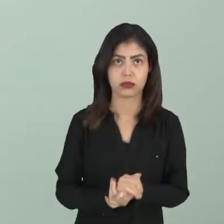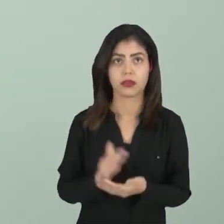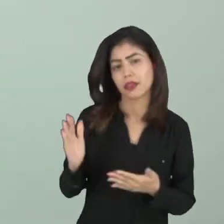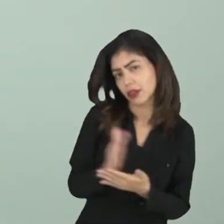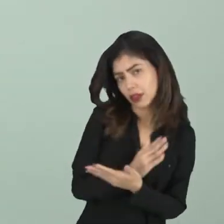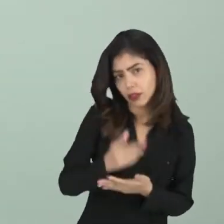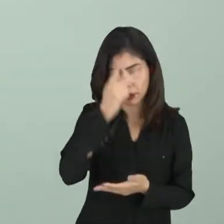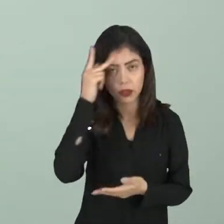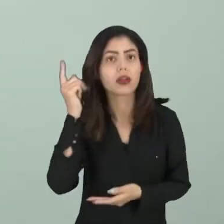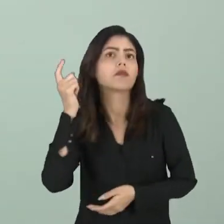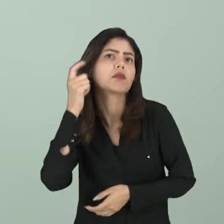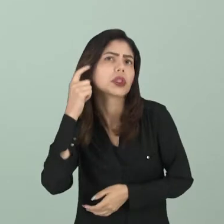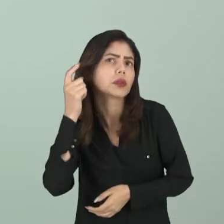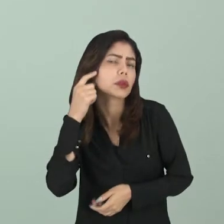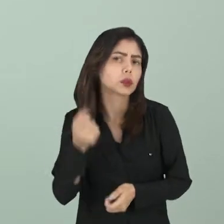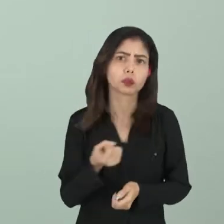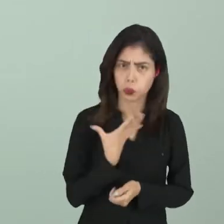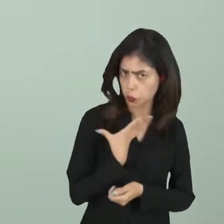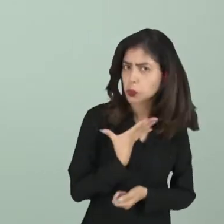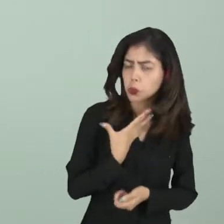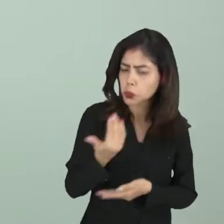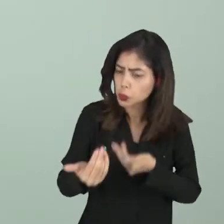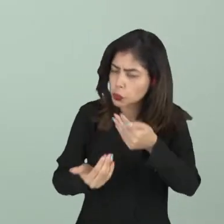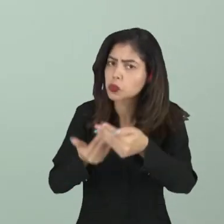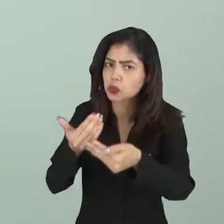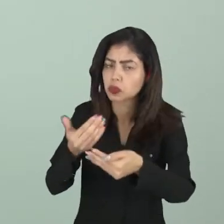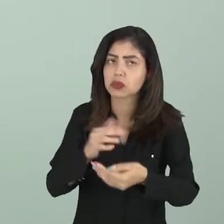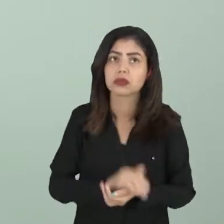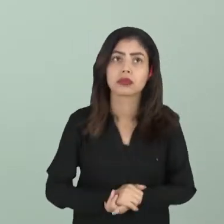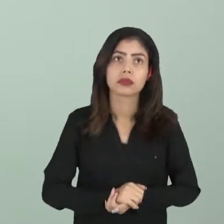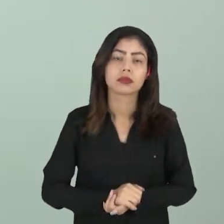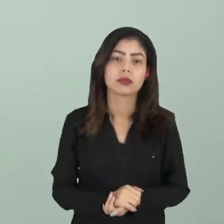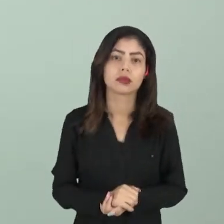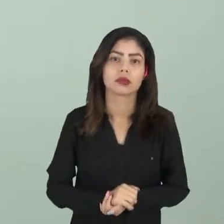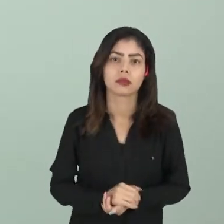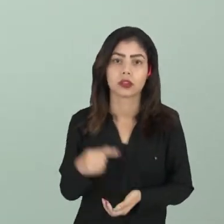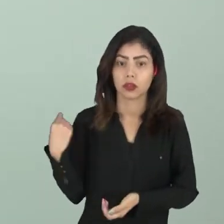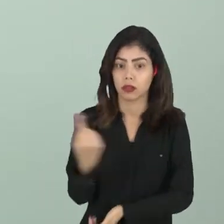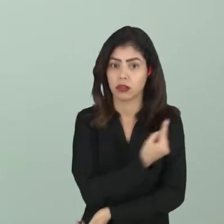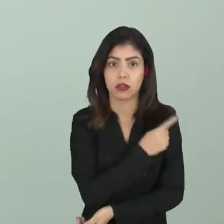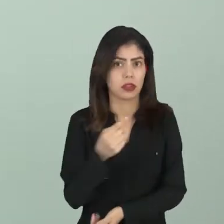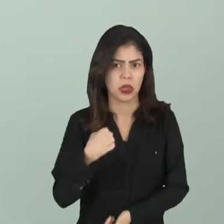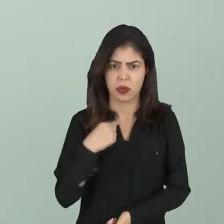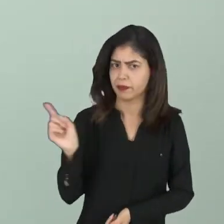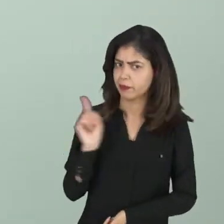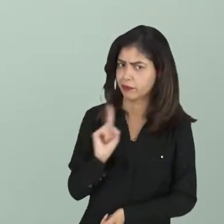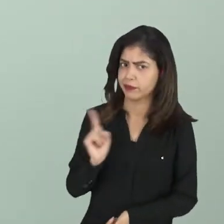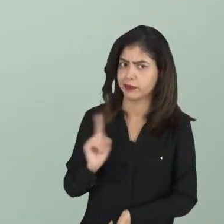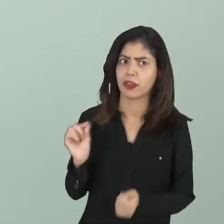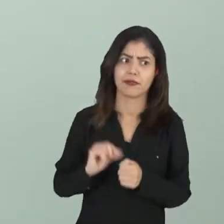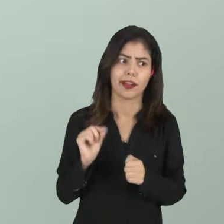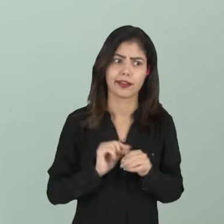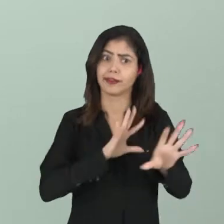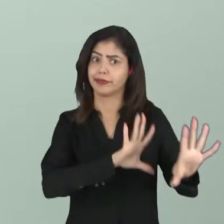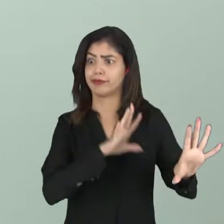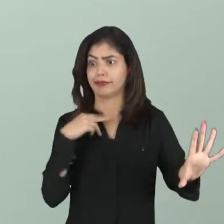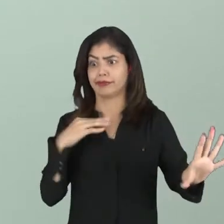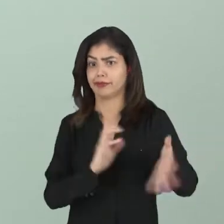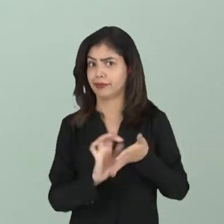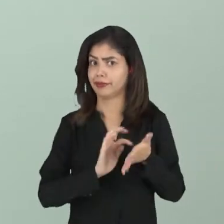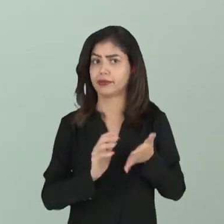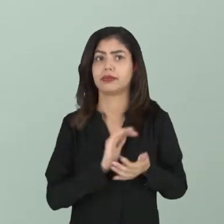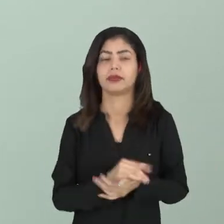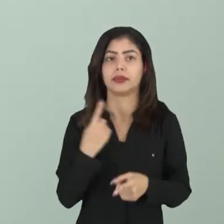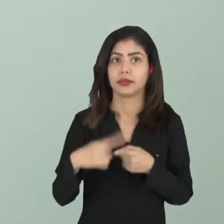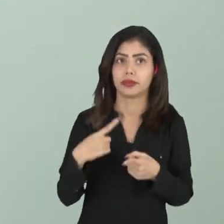precisa de alguém com uma mente criativa para desenvolver isso. Nenhum de nós, eu pelo menos, nem me arrisco a criar arte